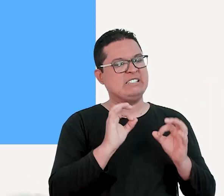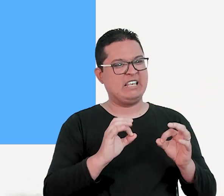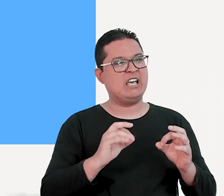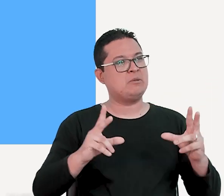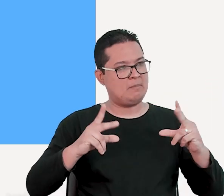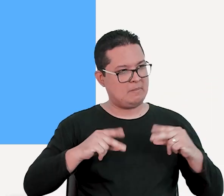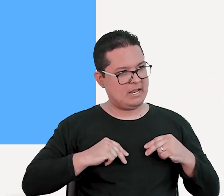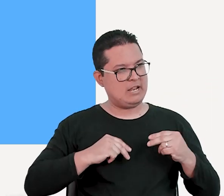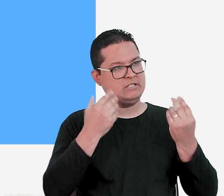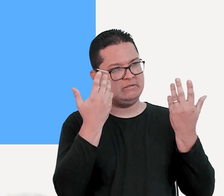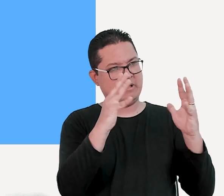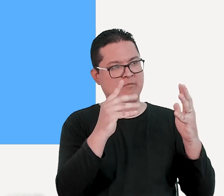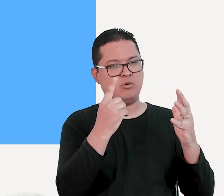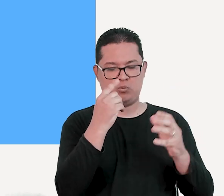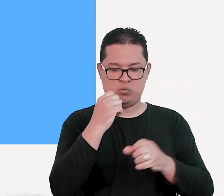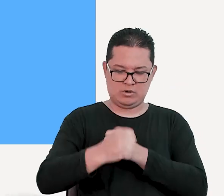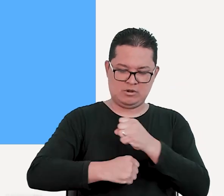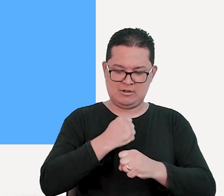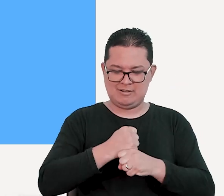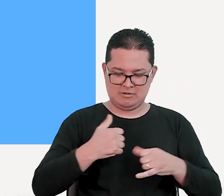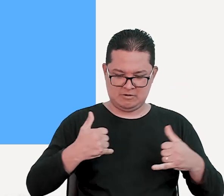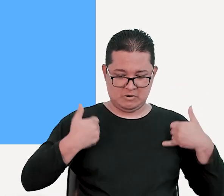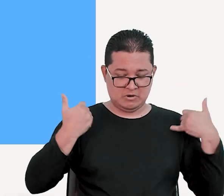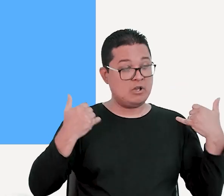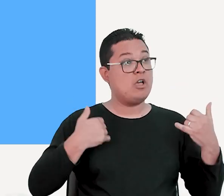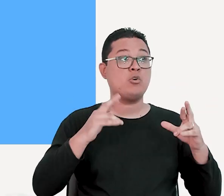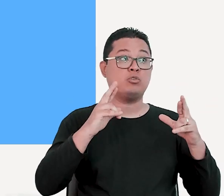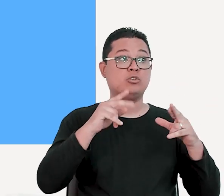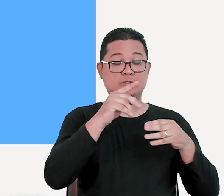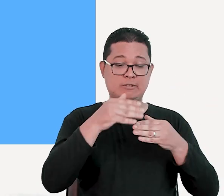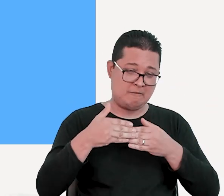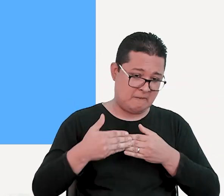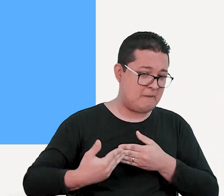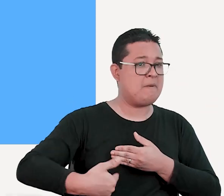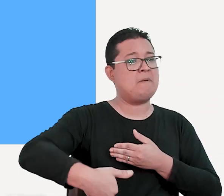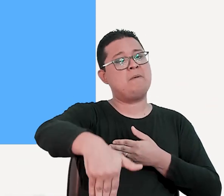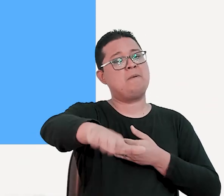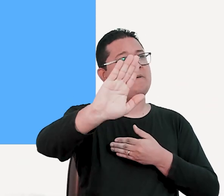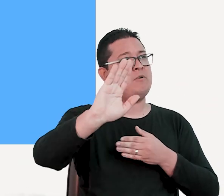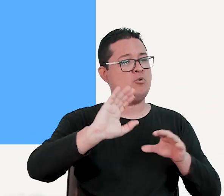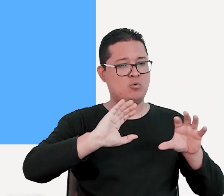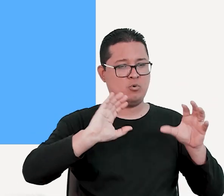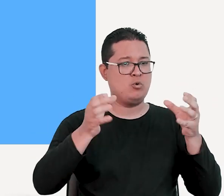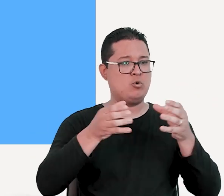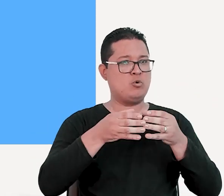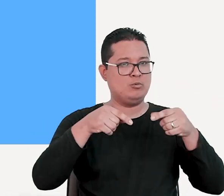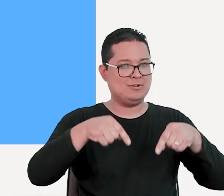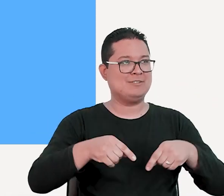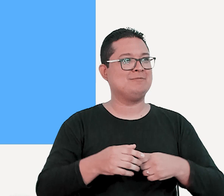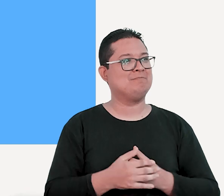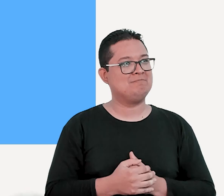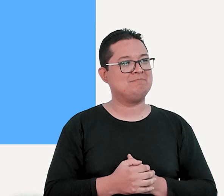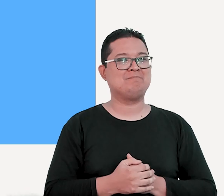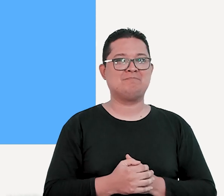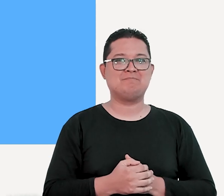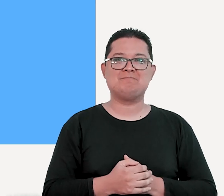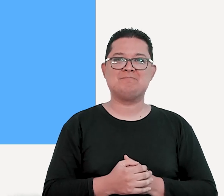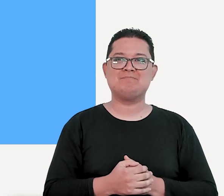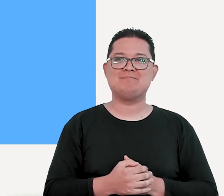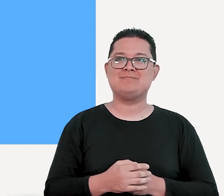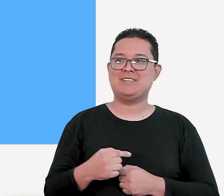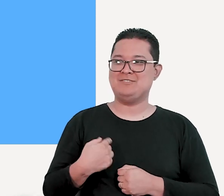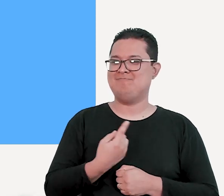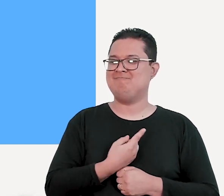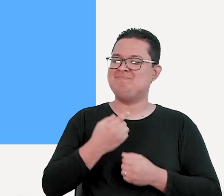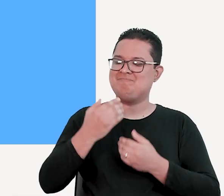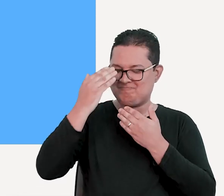um ano e que sejam muitos e muitos anos para vocês frutíferos desse clube, para vocês. A gente que agradece,